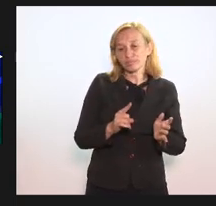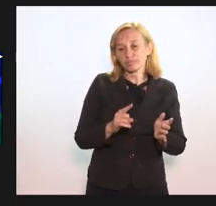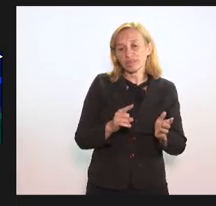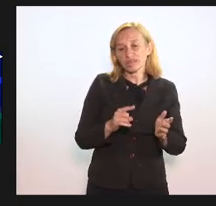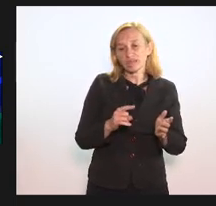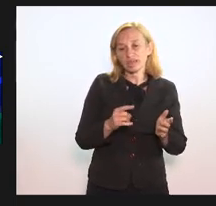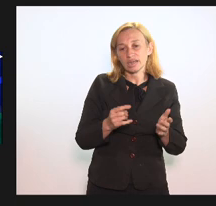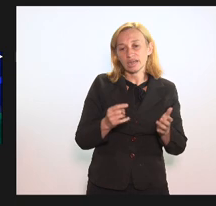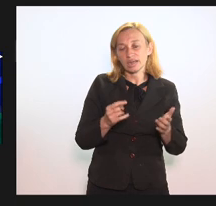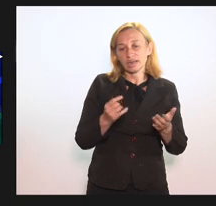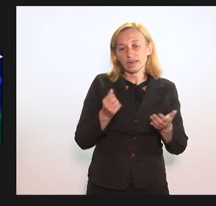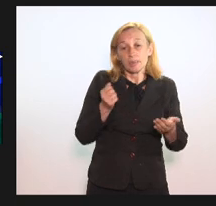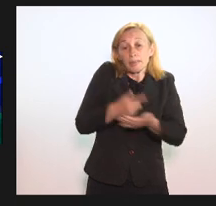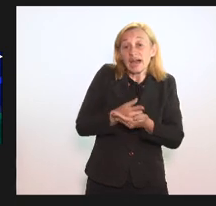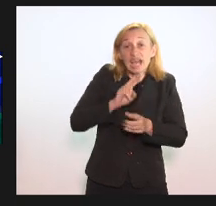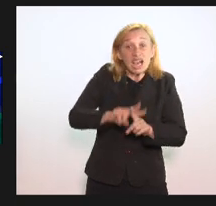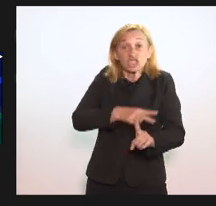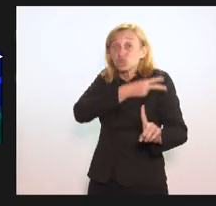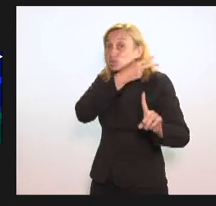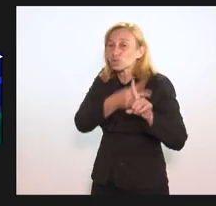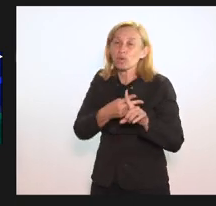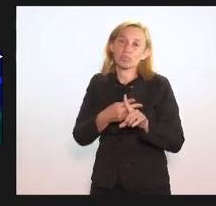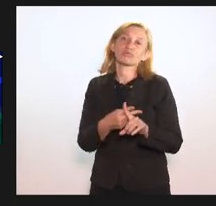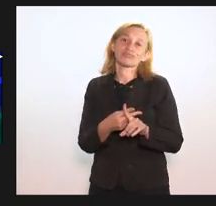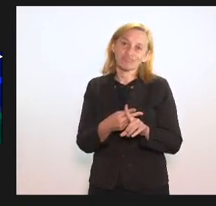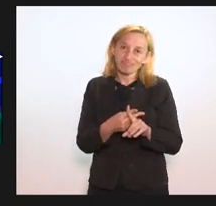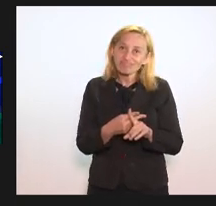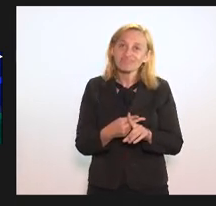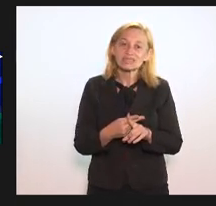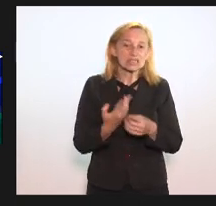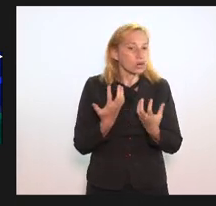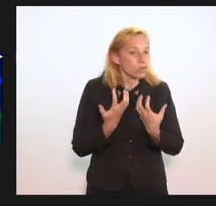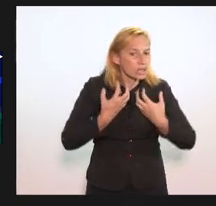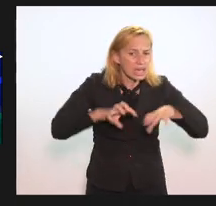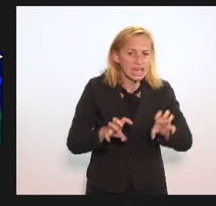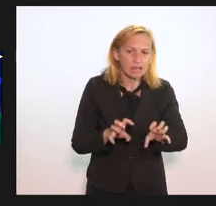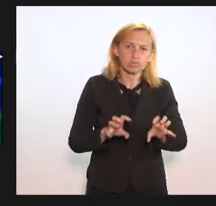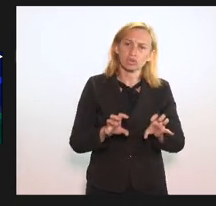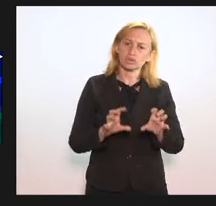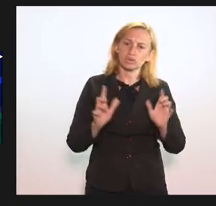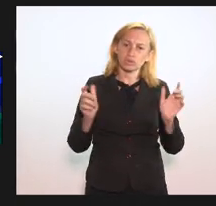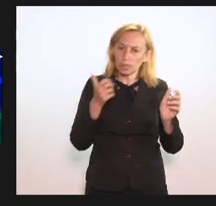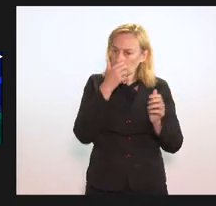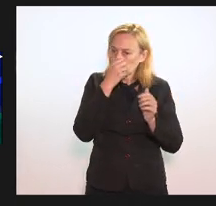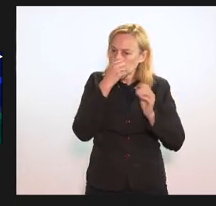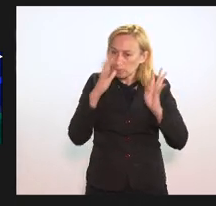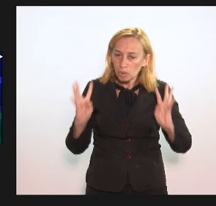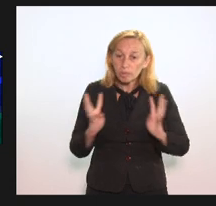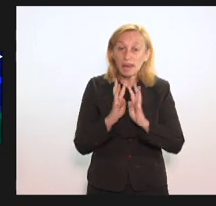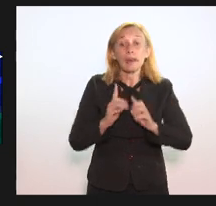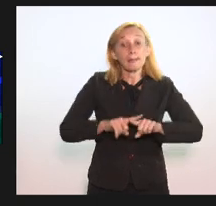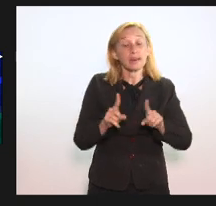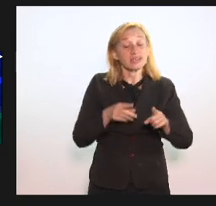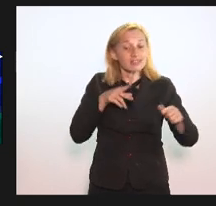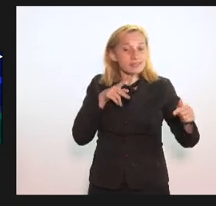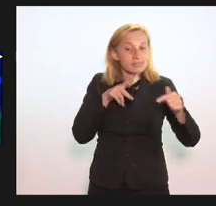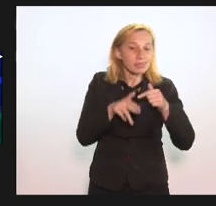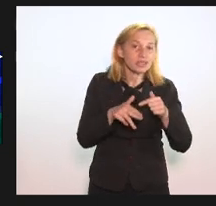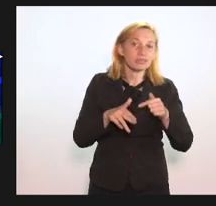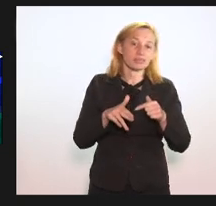feriado que vai ter que pagar em dobro né Então nós não queremos onerar agora cria barreira